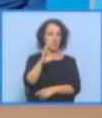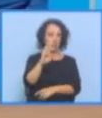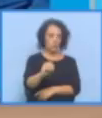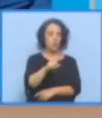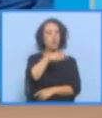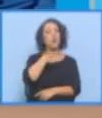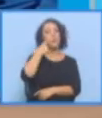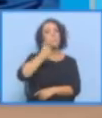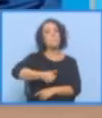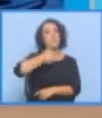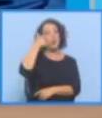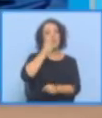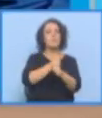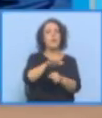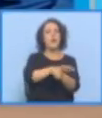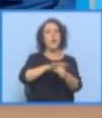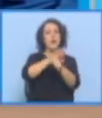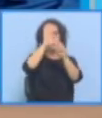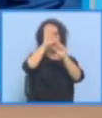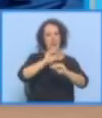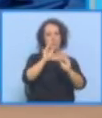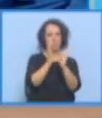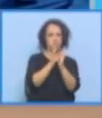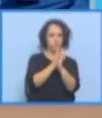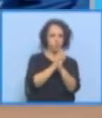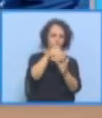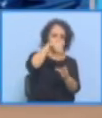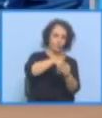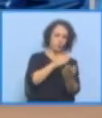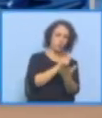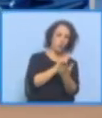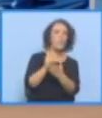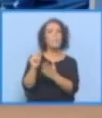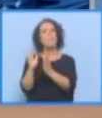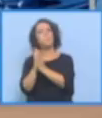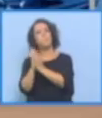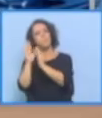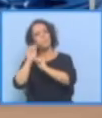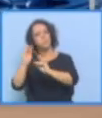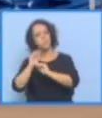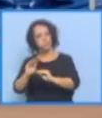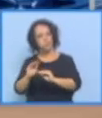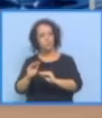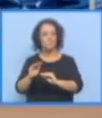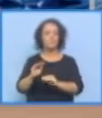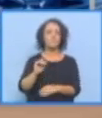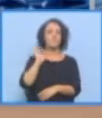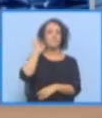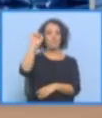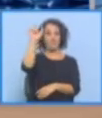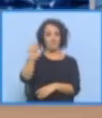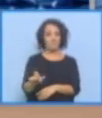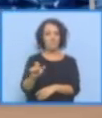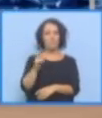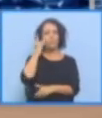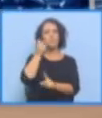área da educação religiosa e na catequese, e estava presente, quer dizer, a grande luta dele no ensino